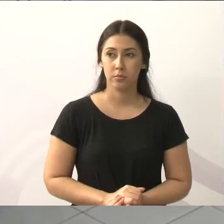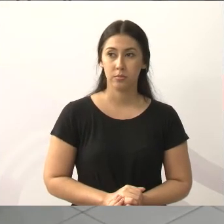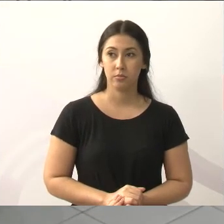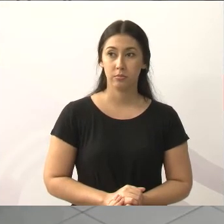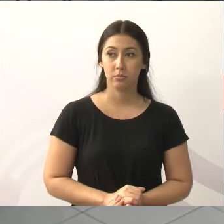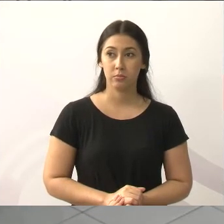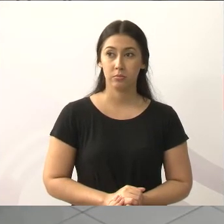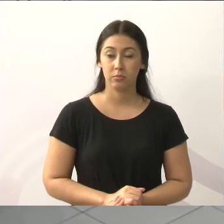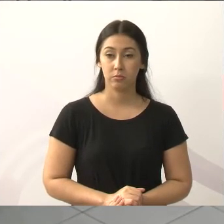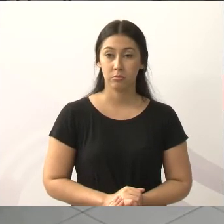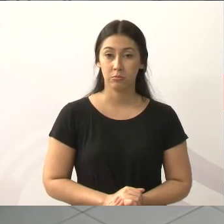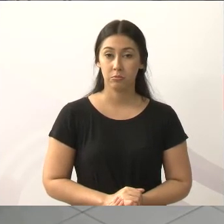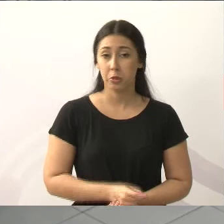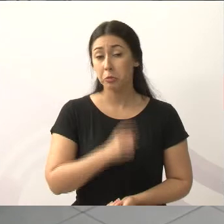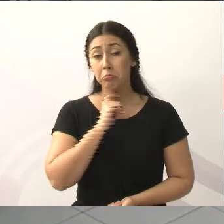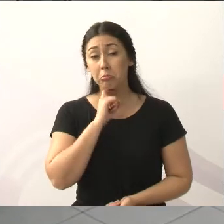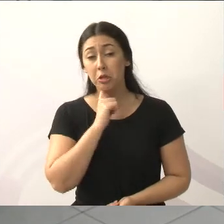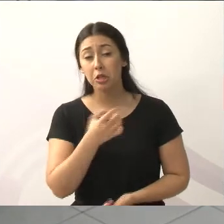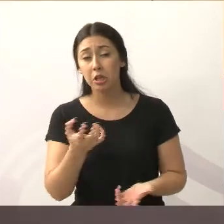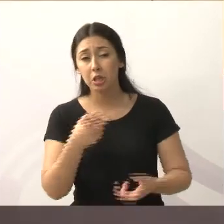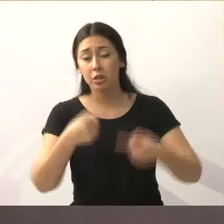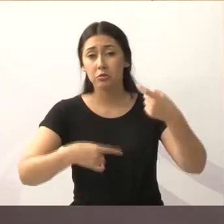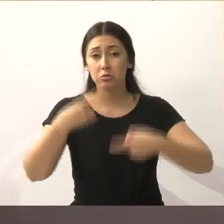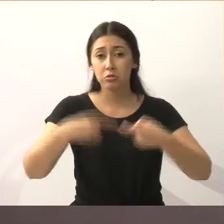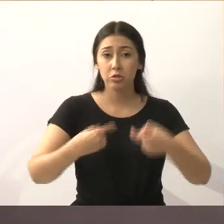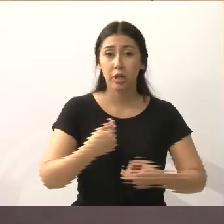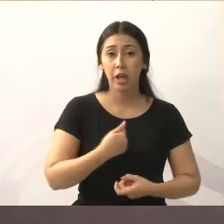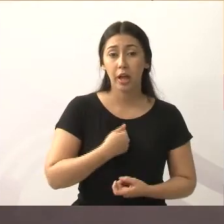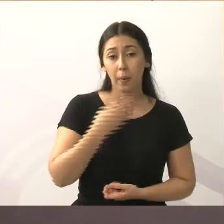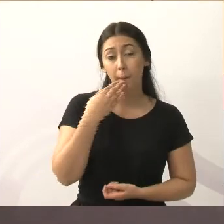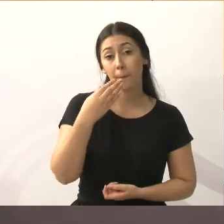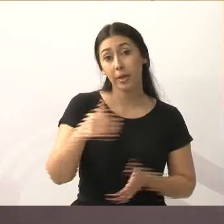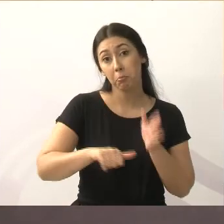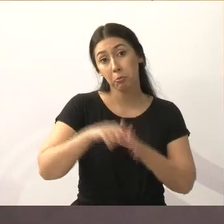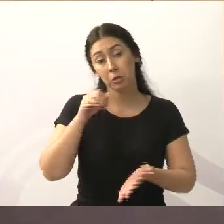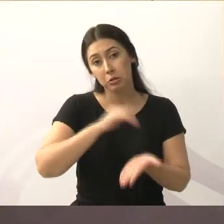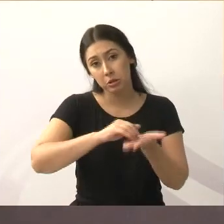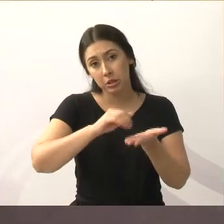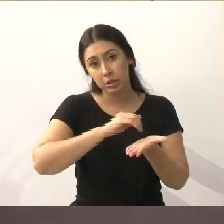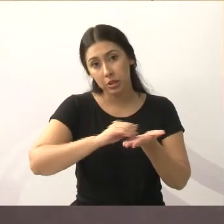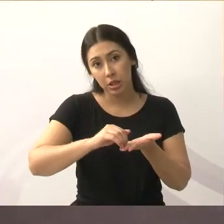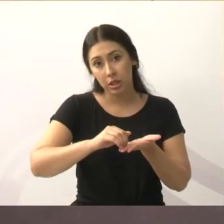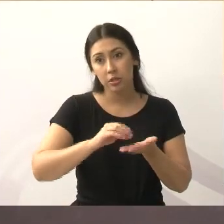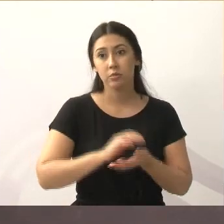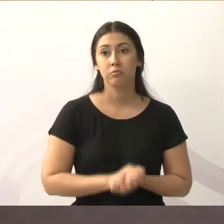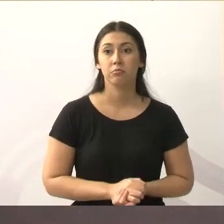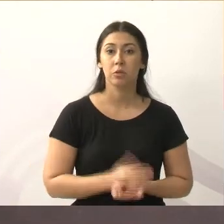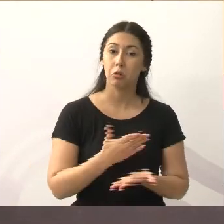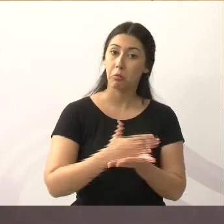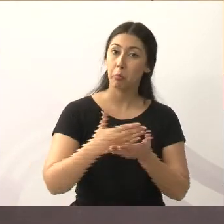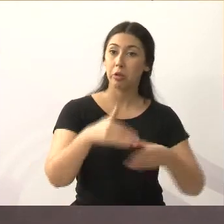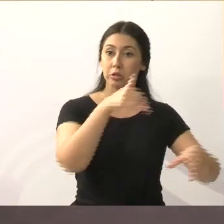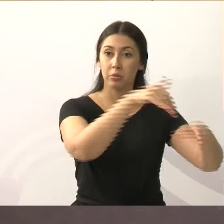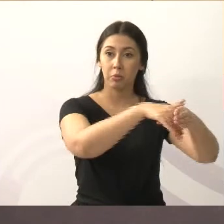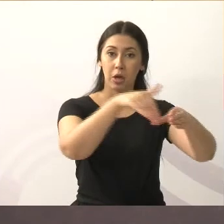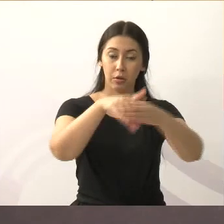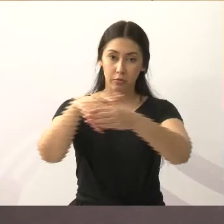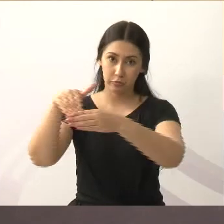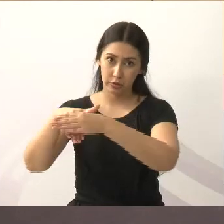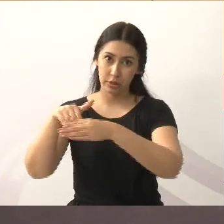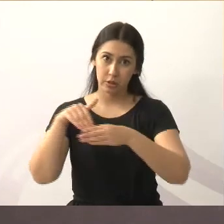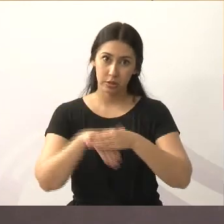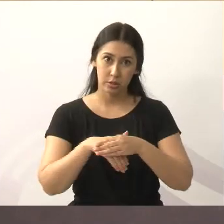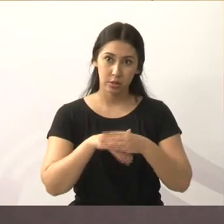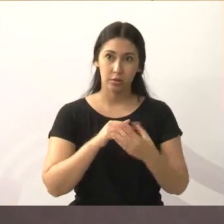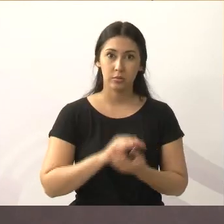Não havendo mais nenhum vereador desejando discutir a matéria, solicito ao primeiro secretário que proceda à votação